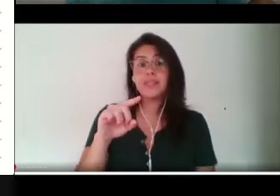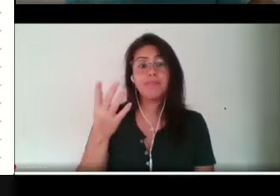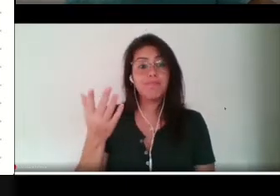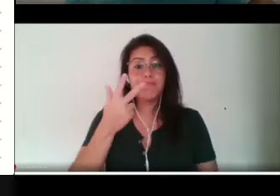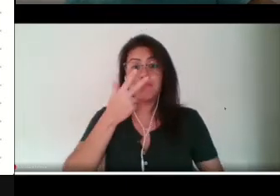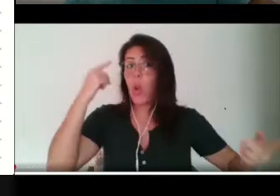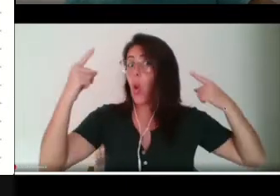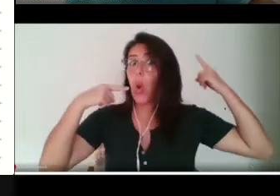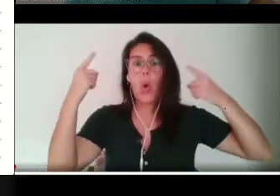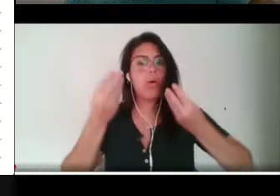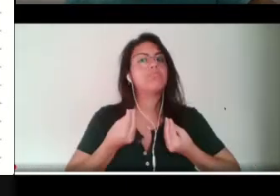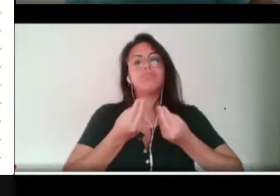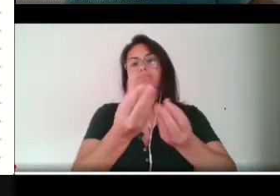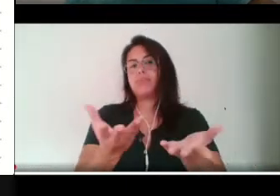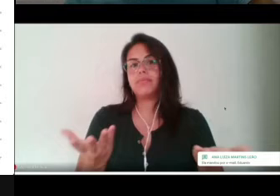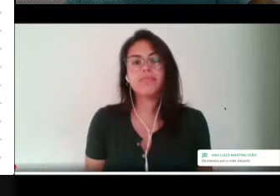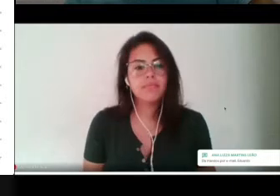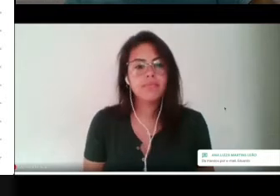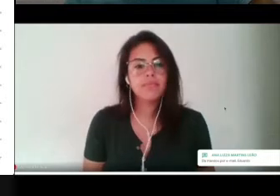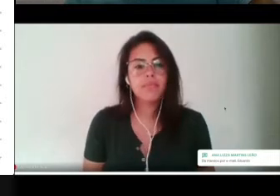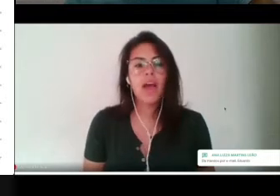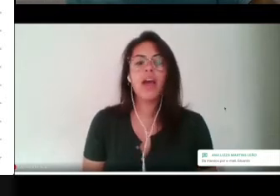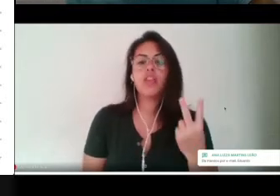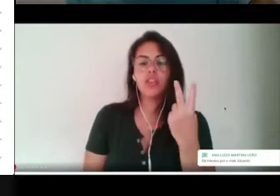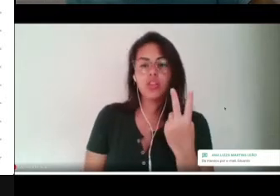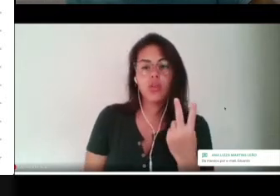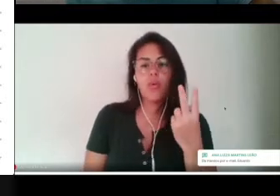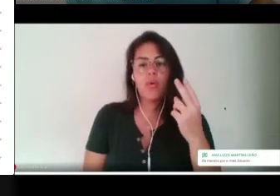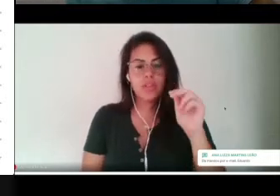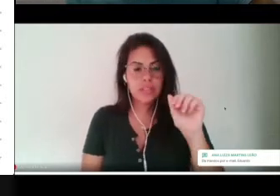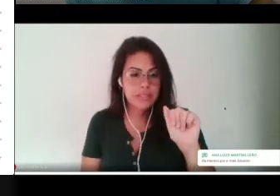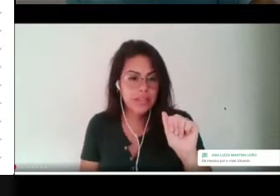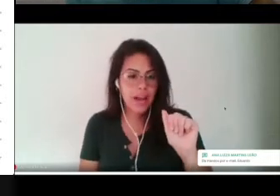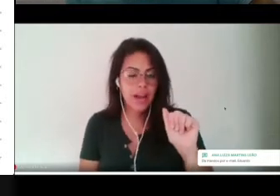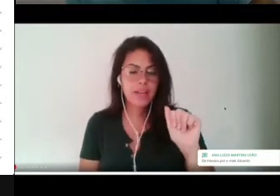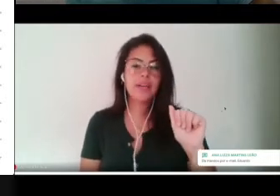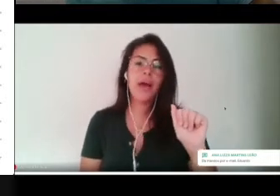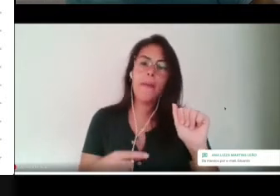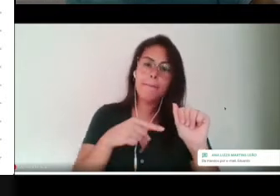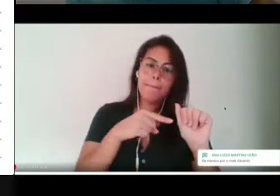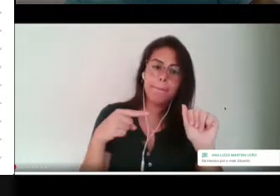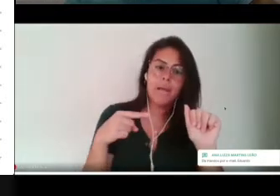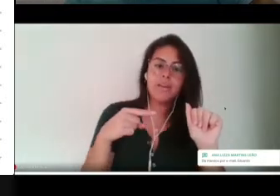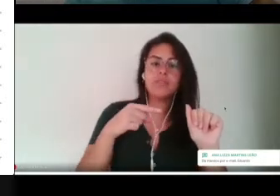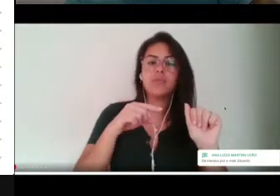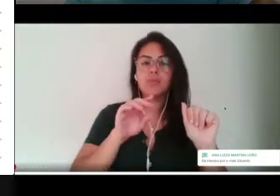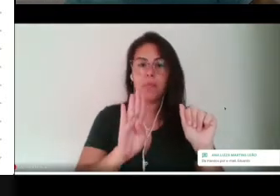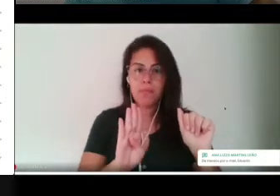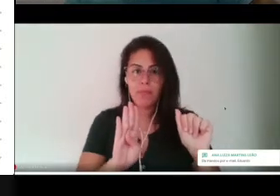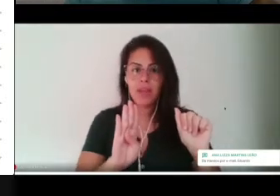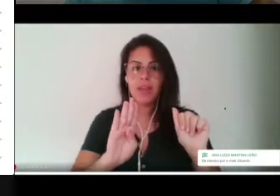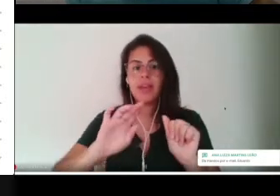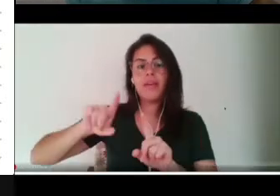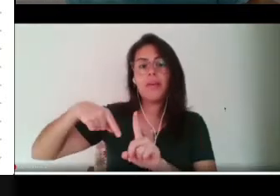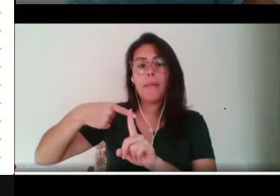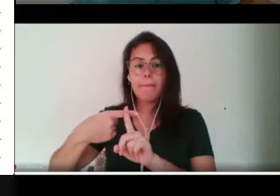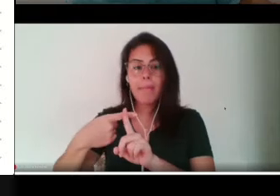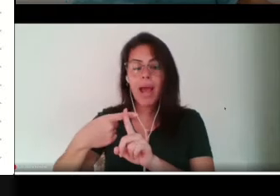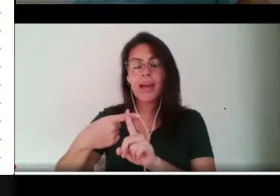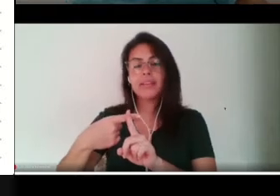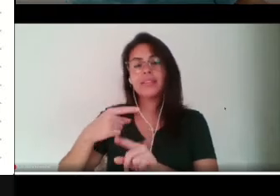né? É um 2A menos B mais A VEC